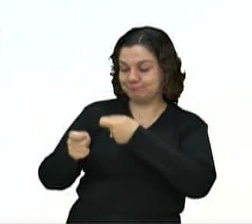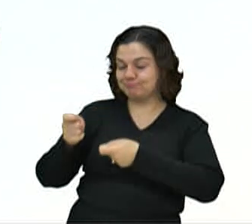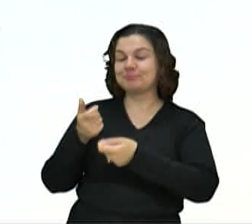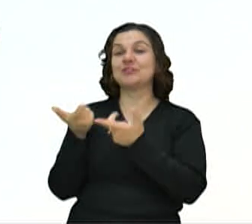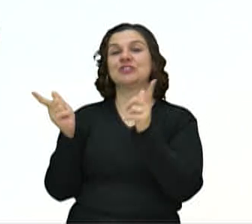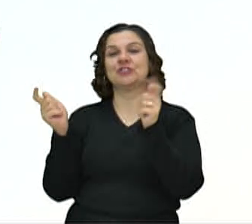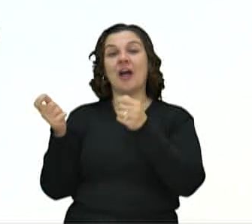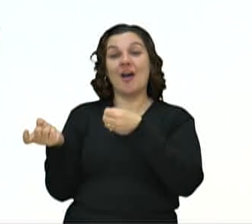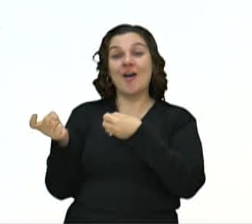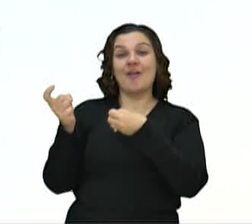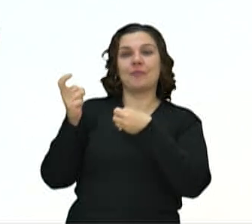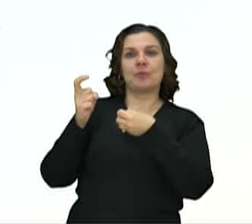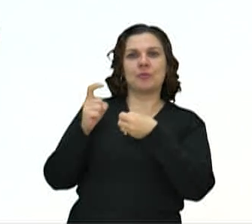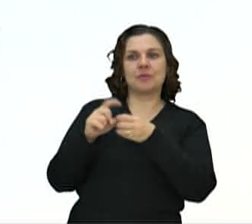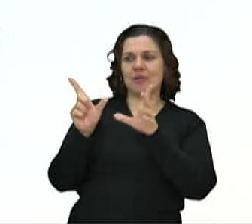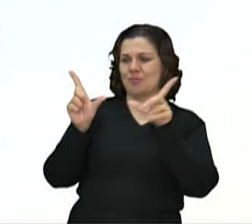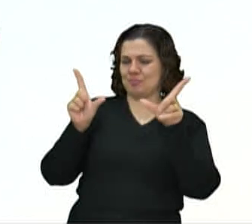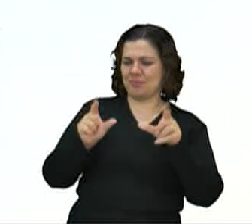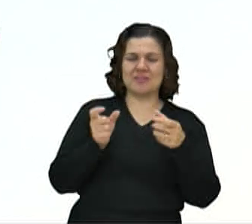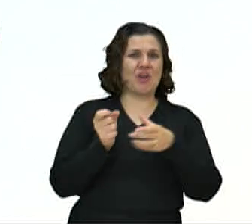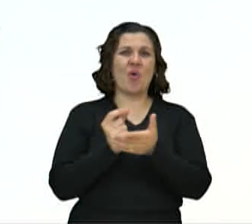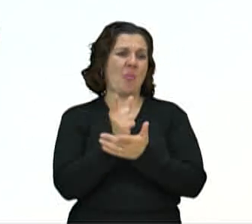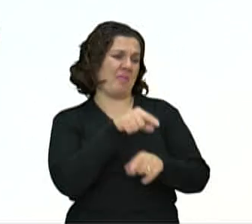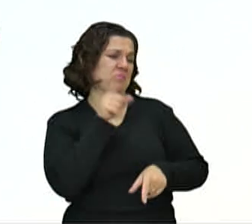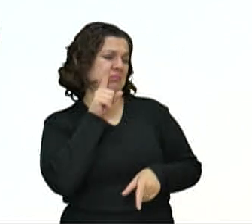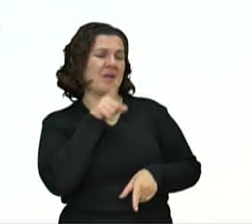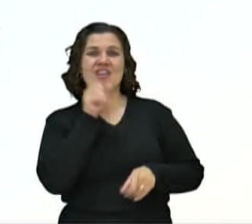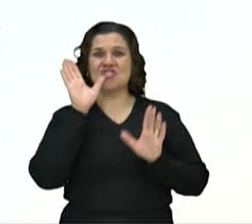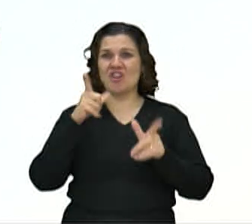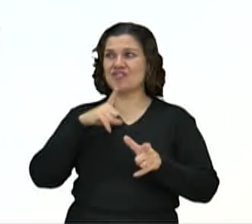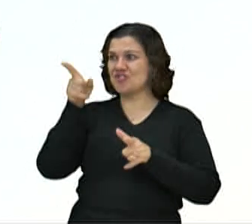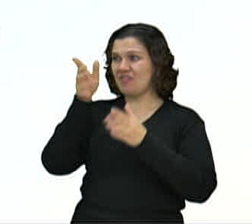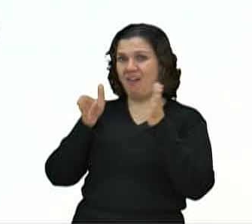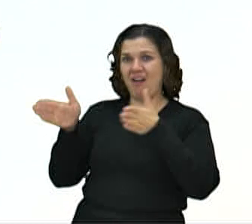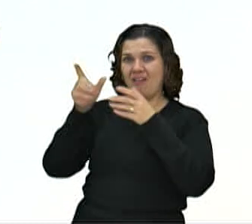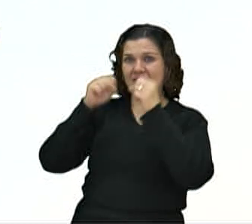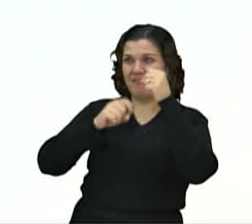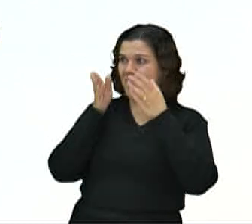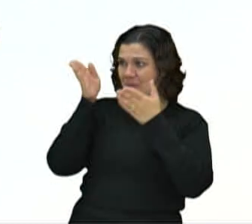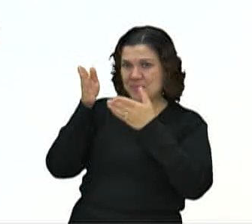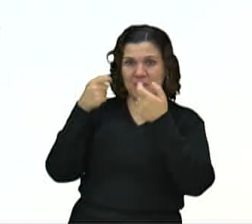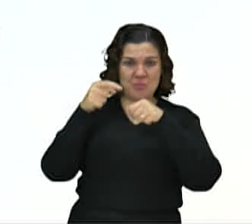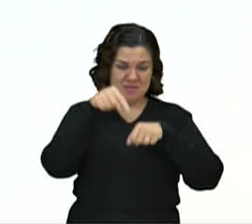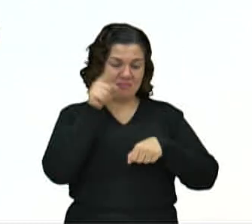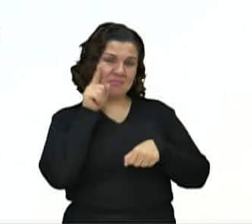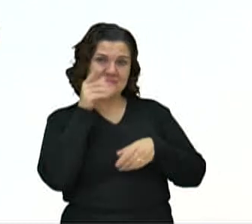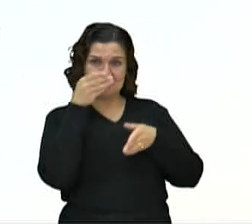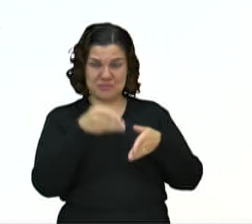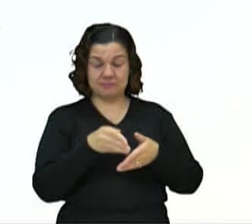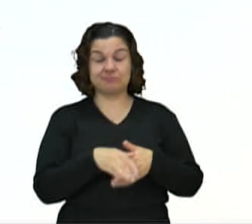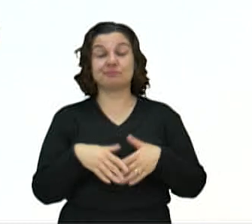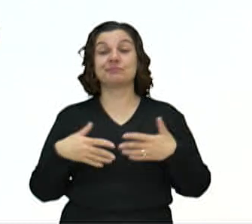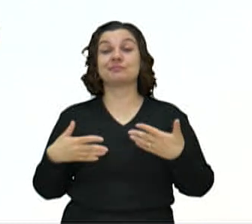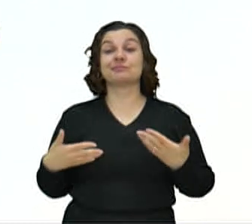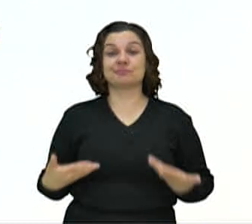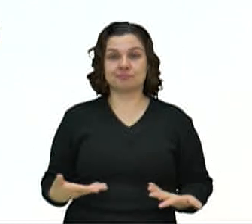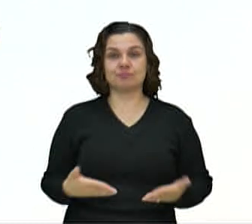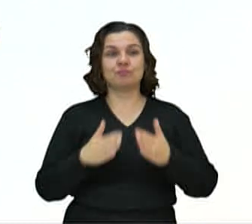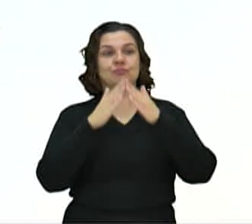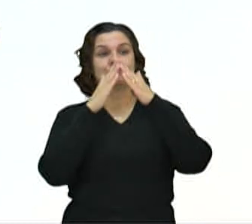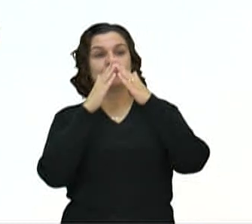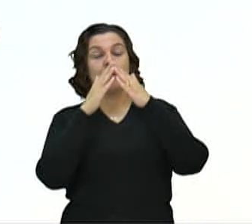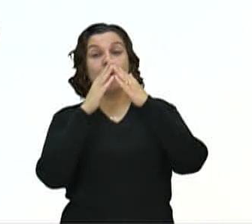economias, reduzindo o que eles importavam. Então, precisava menos dos Estados Unidos. Resultado? Crise